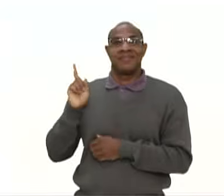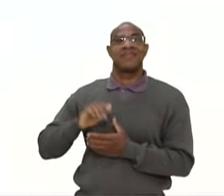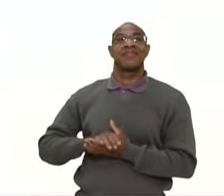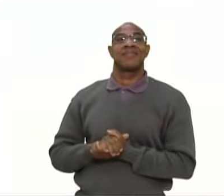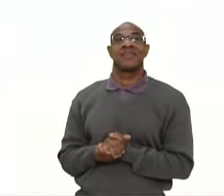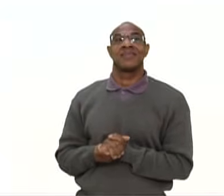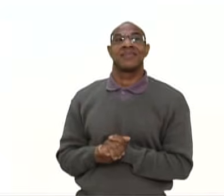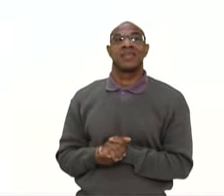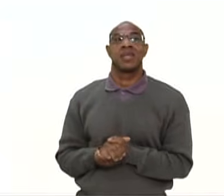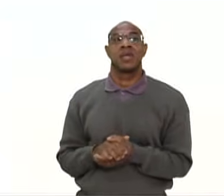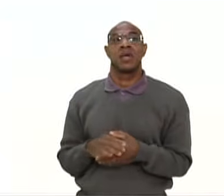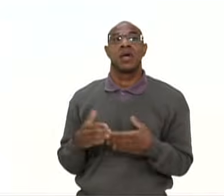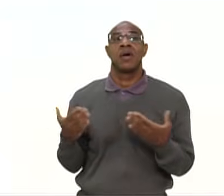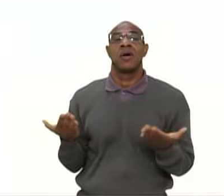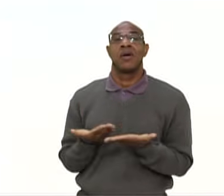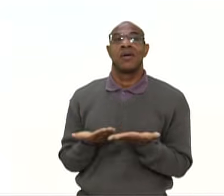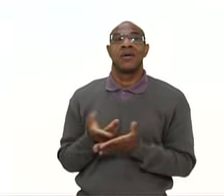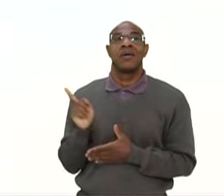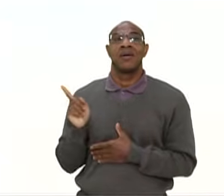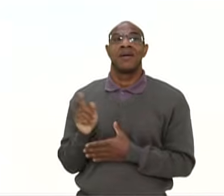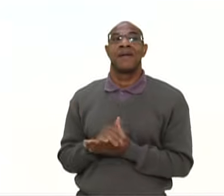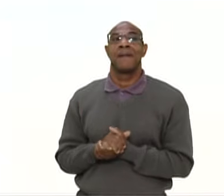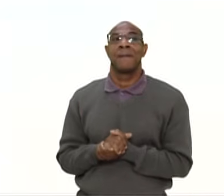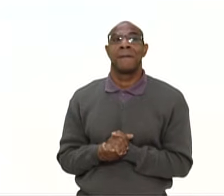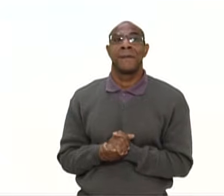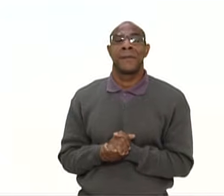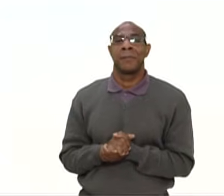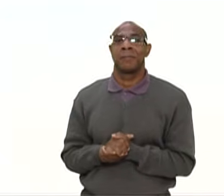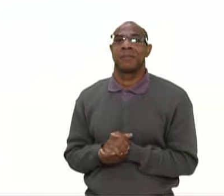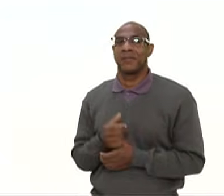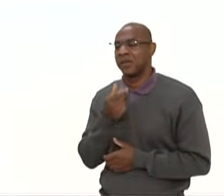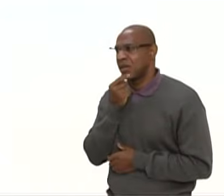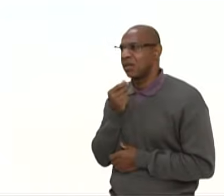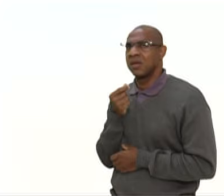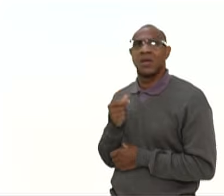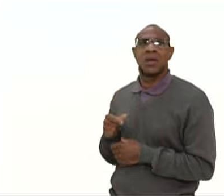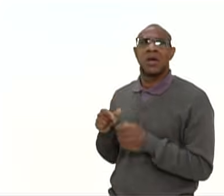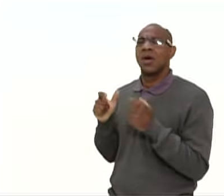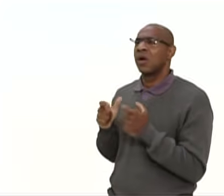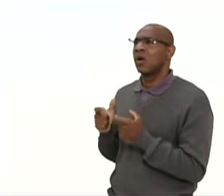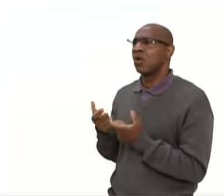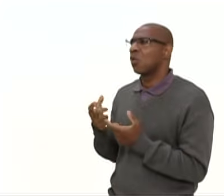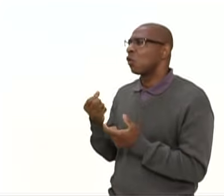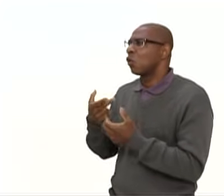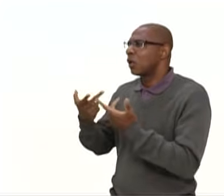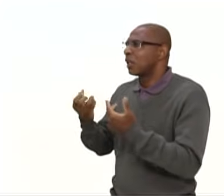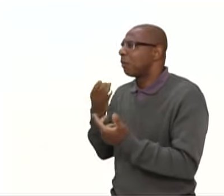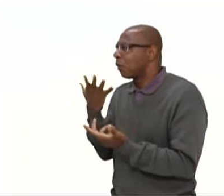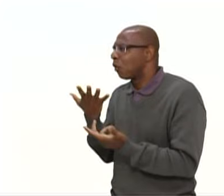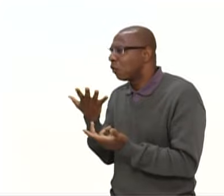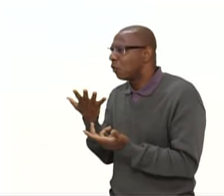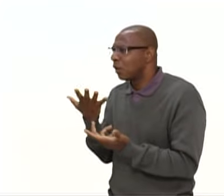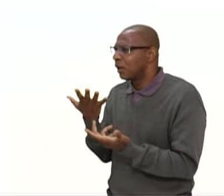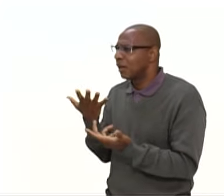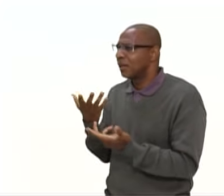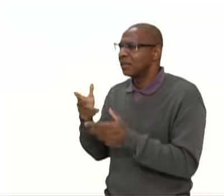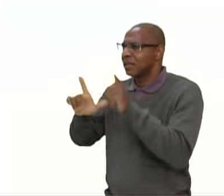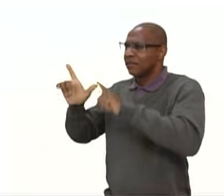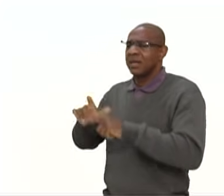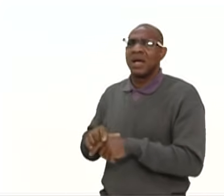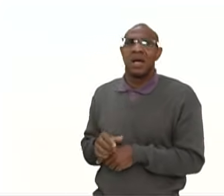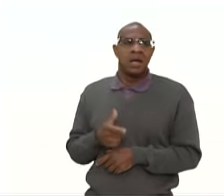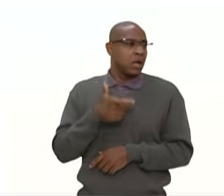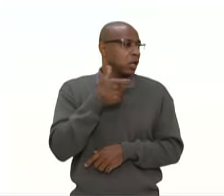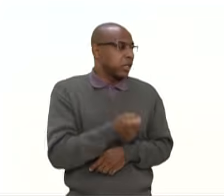costume, hoje em boa definição. A Mafalda: oi Miguelito, coisa boa na TV? Miguelito diz: acabei de